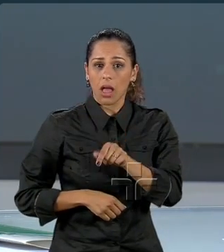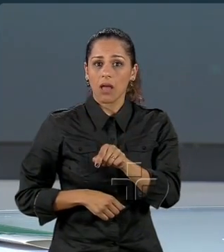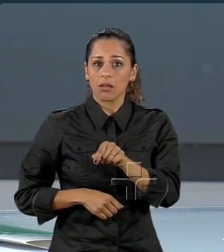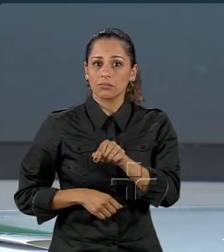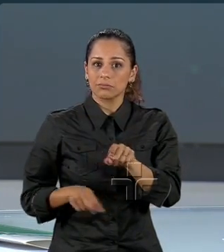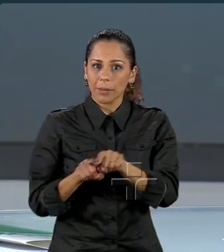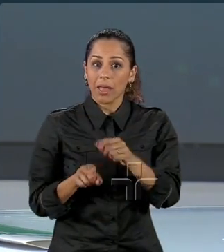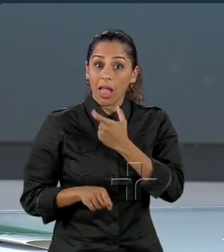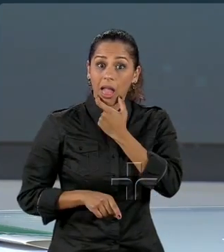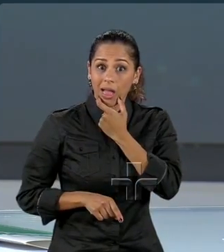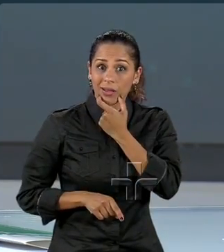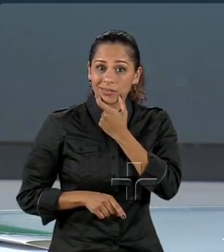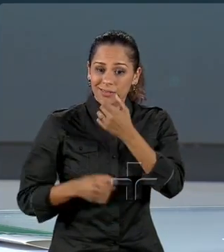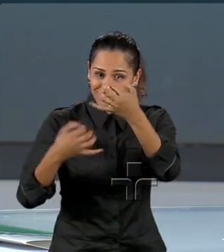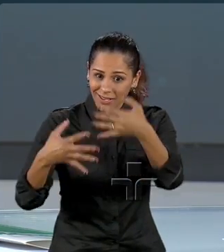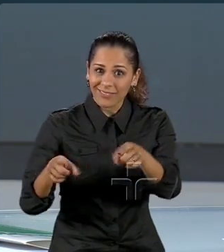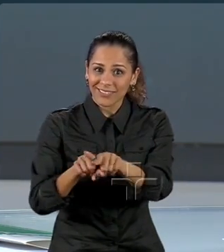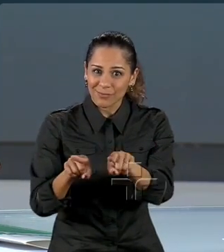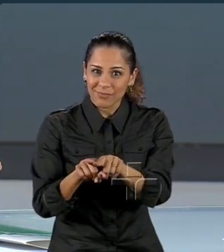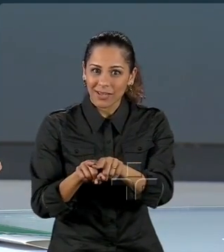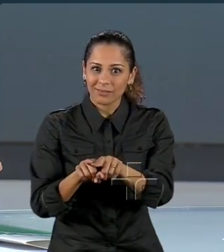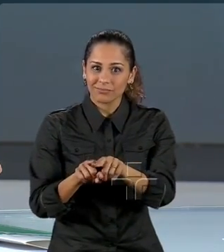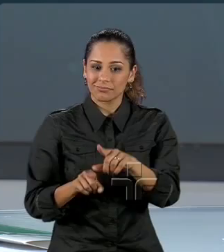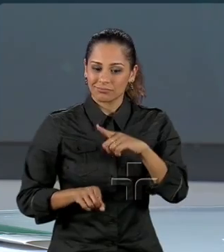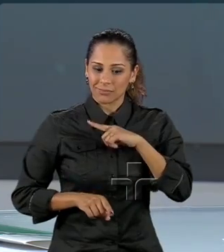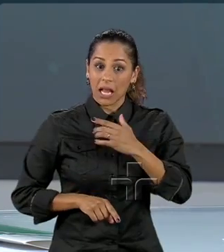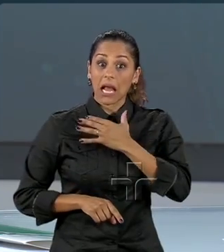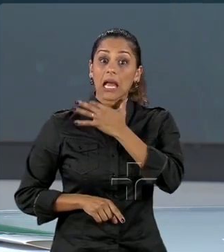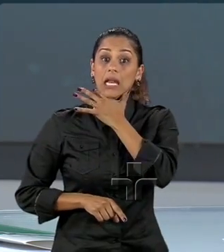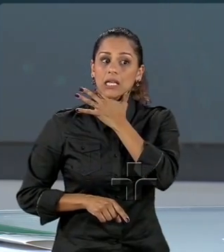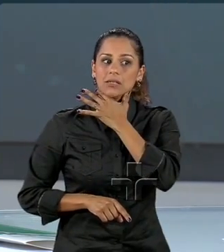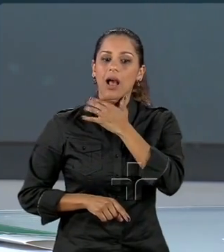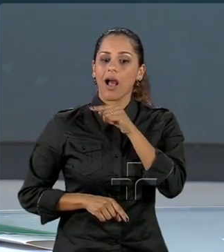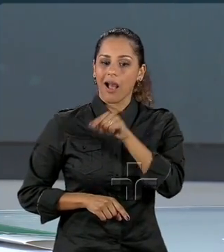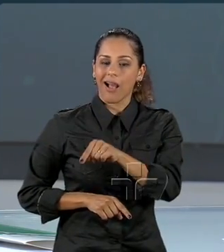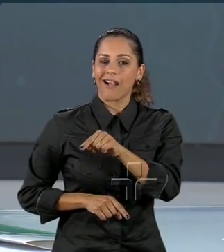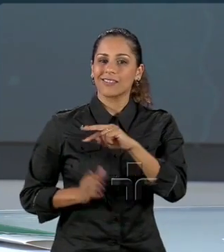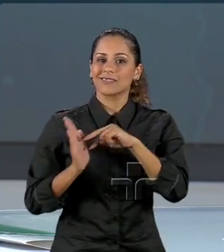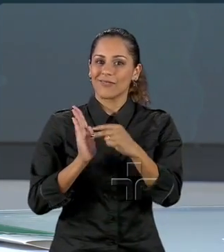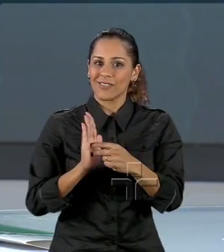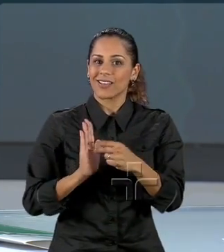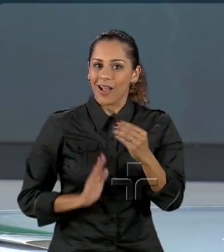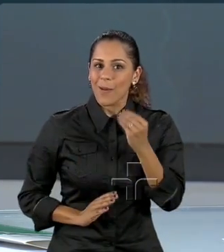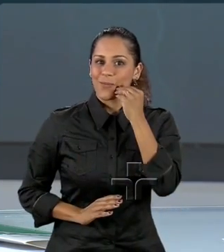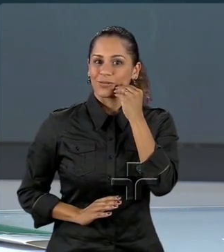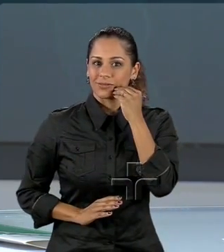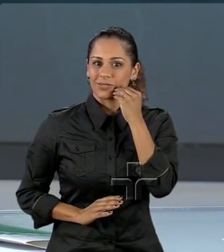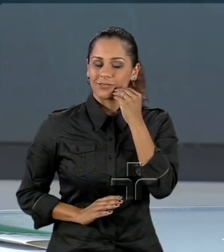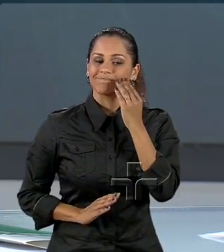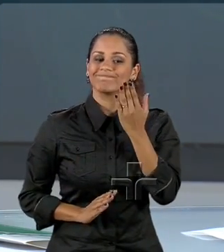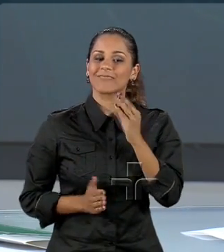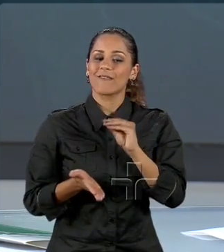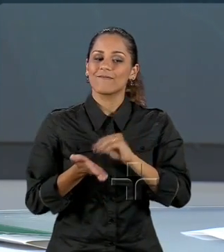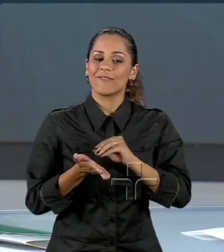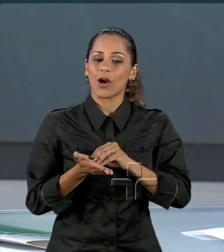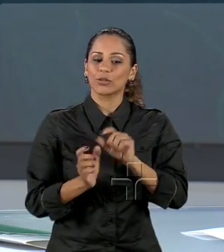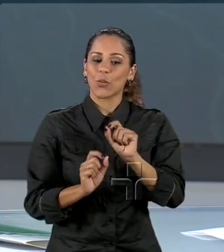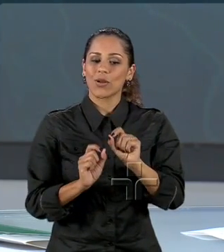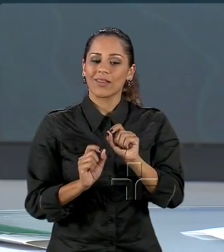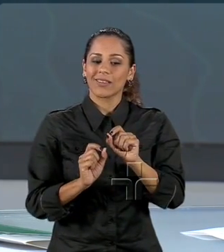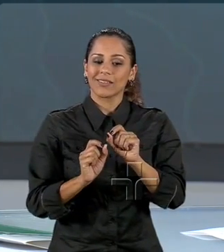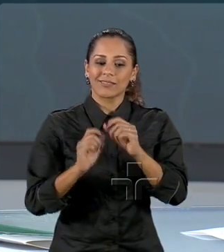isso, né? A crise é a janela de oportunidade. Está faltando esse manejo do lado direito do cérebro, que é